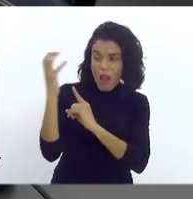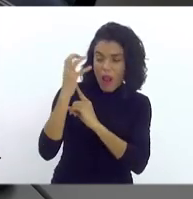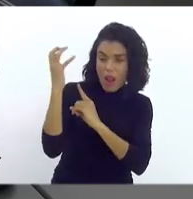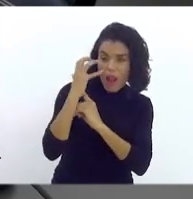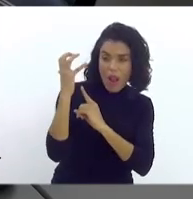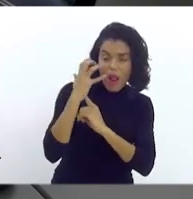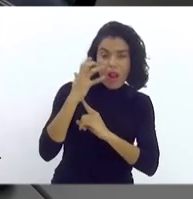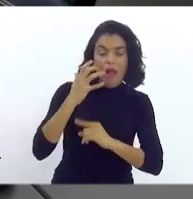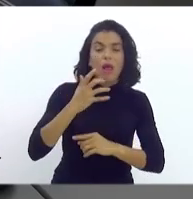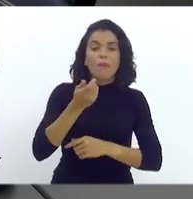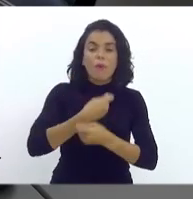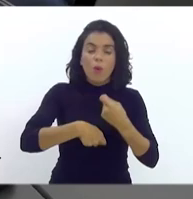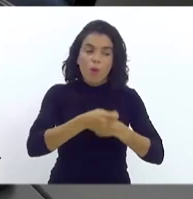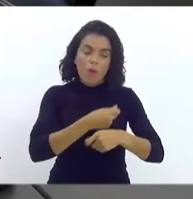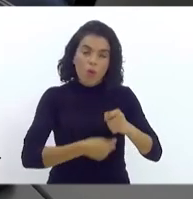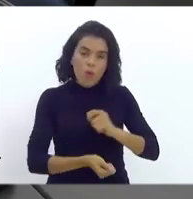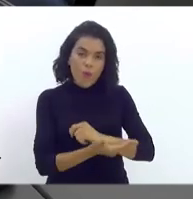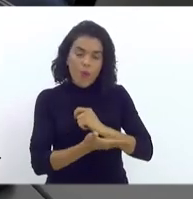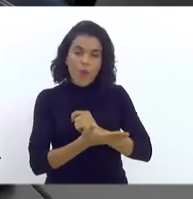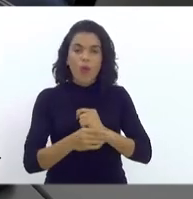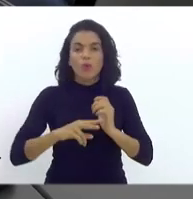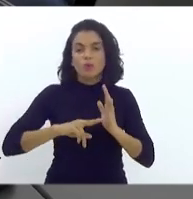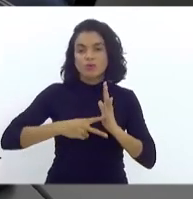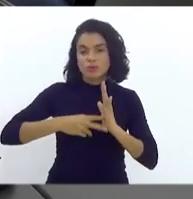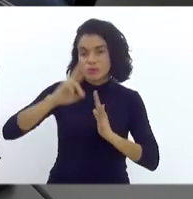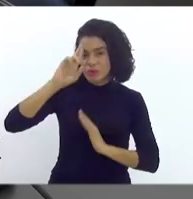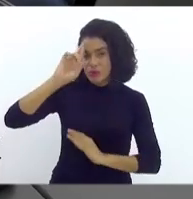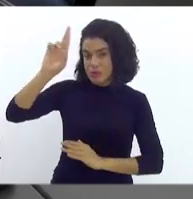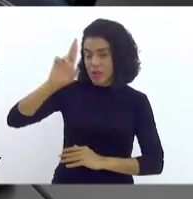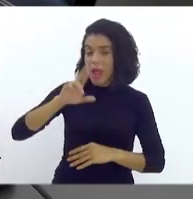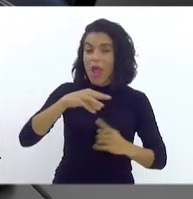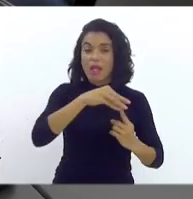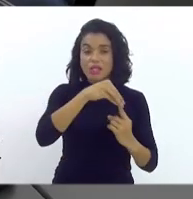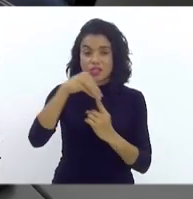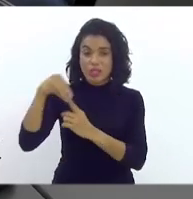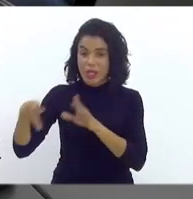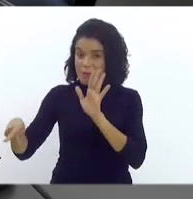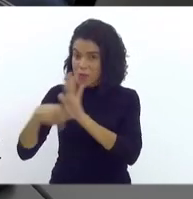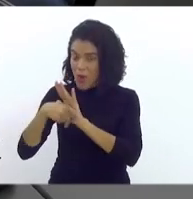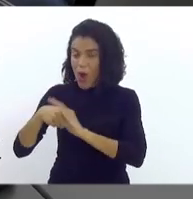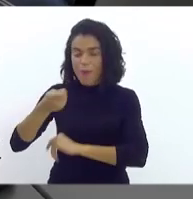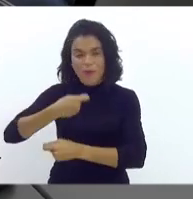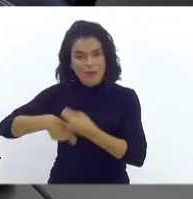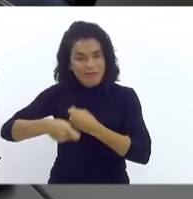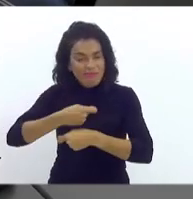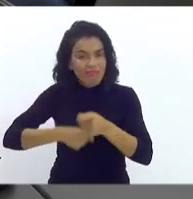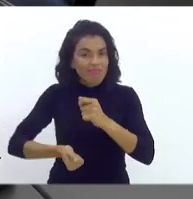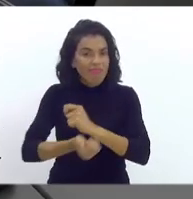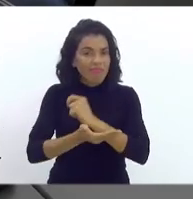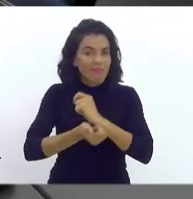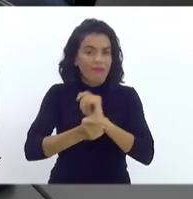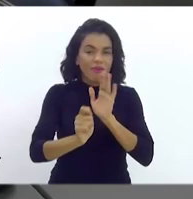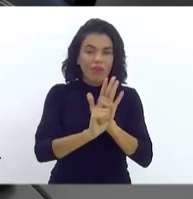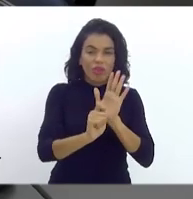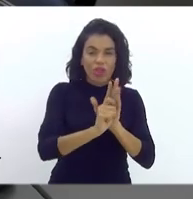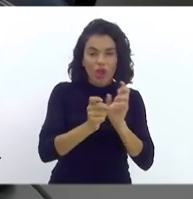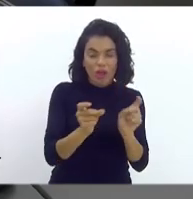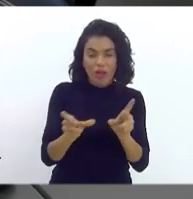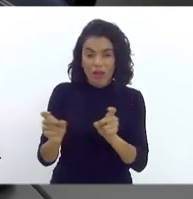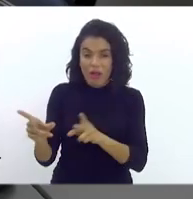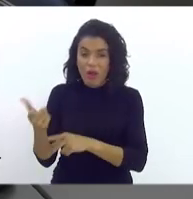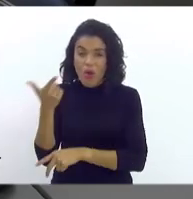traficantes, né, e os síndicos dos prédios eram indicados pelos próprios traficantes. A gente conseguiu